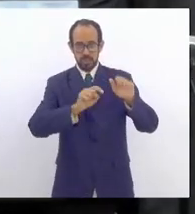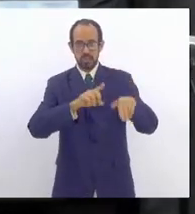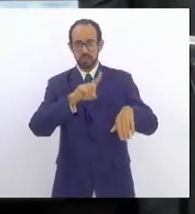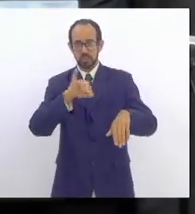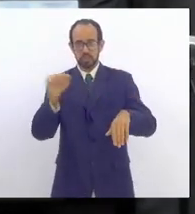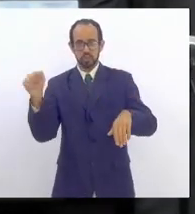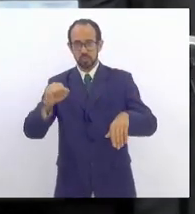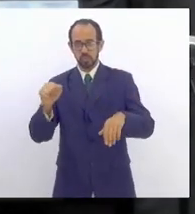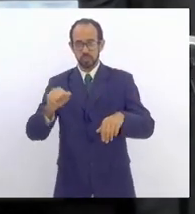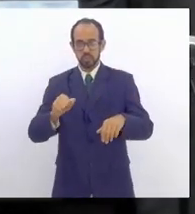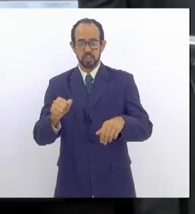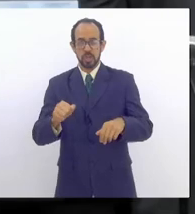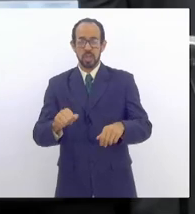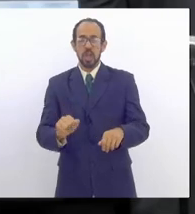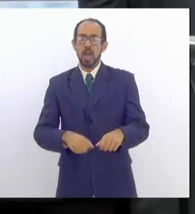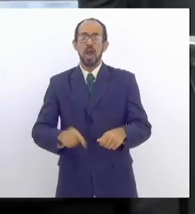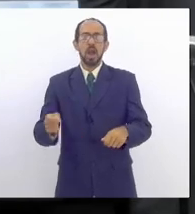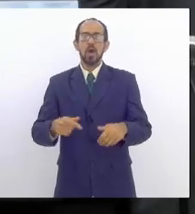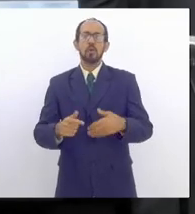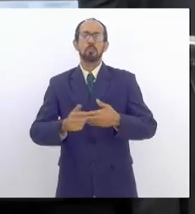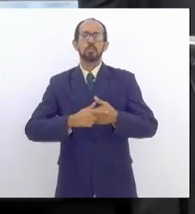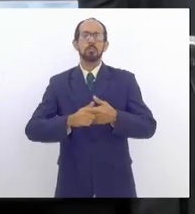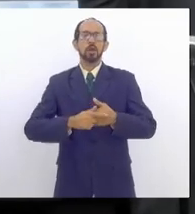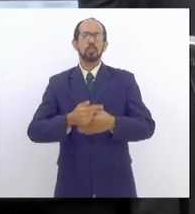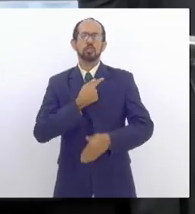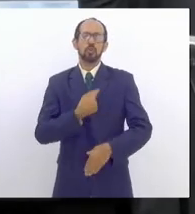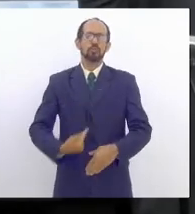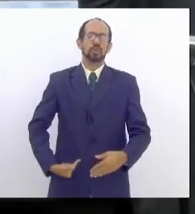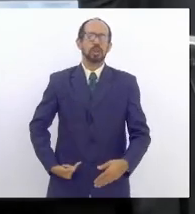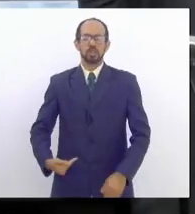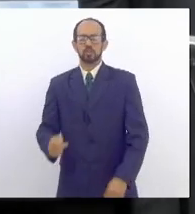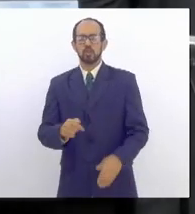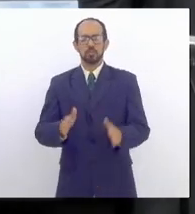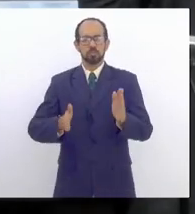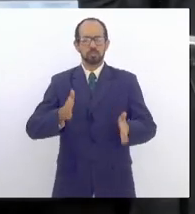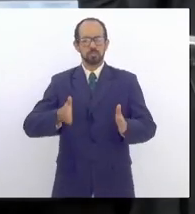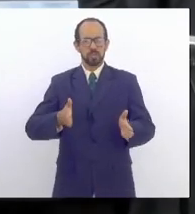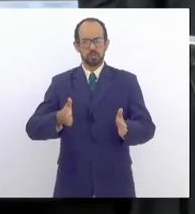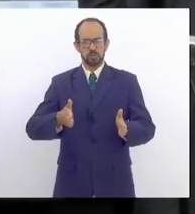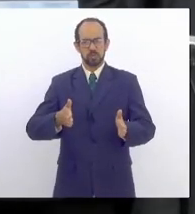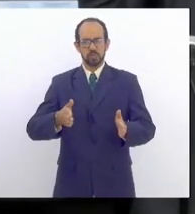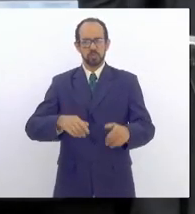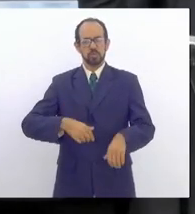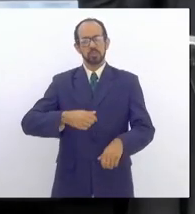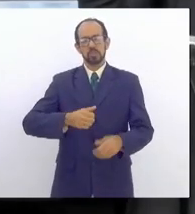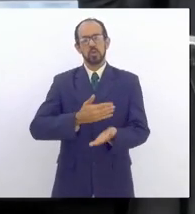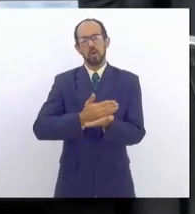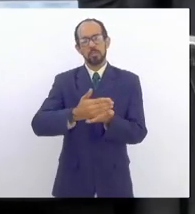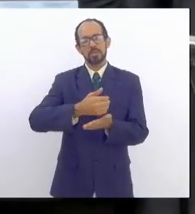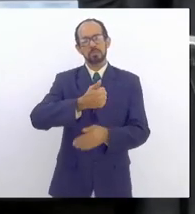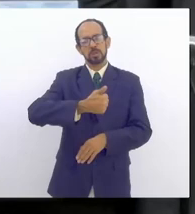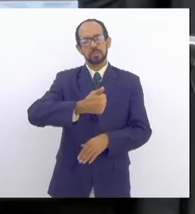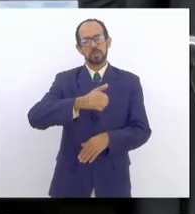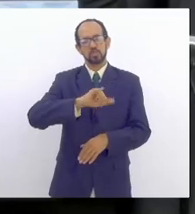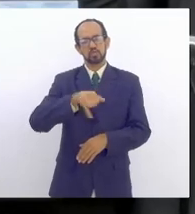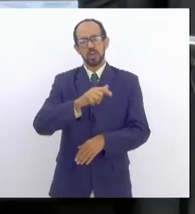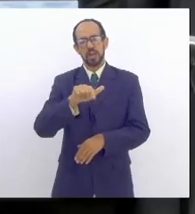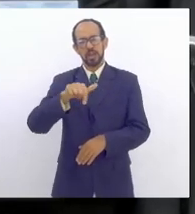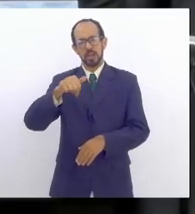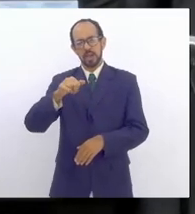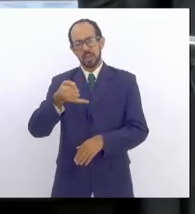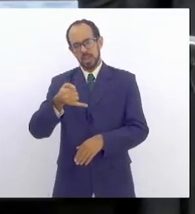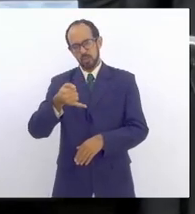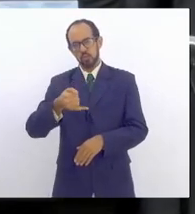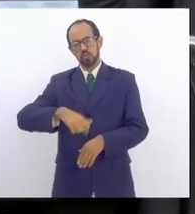de governador do Estado do Rio de Janeiro para o período governamental que se inicia em 1º de janeiro de 2023 e termina em